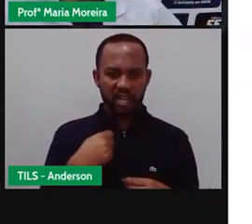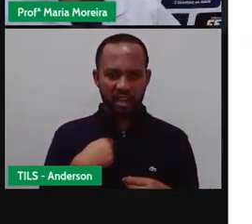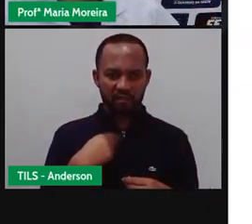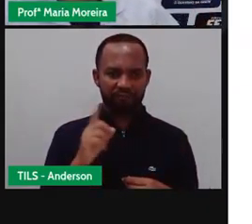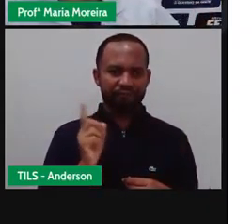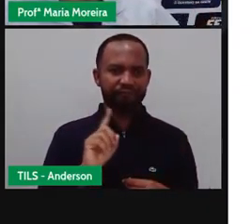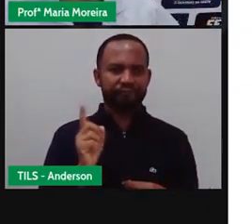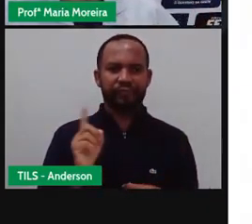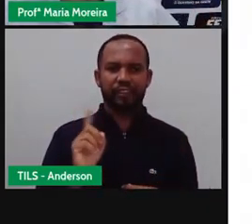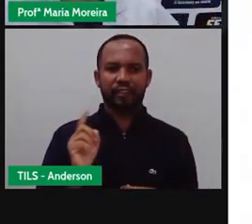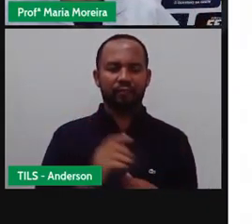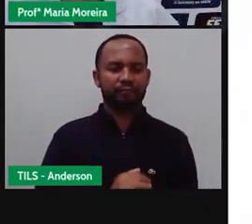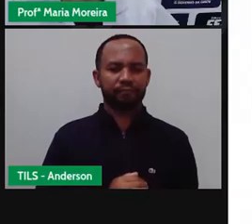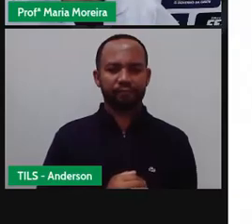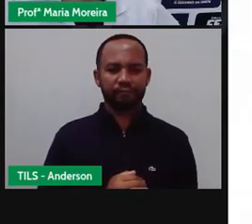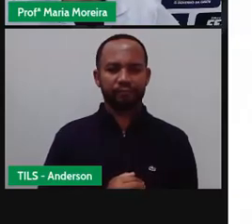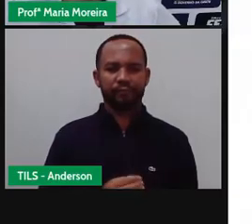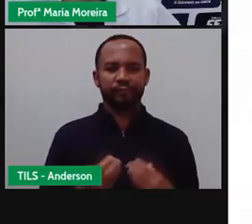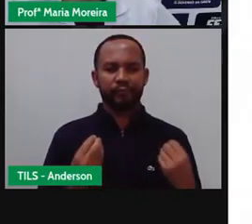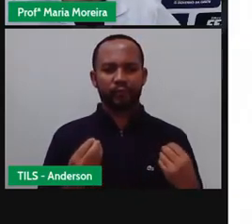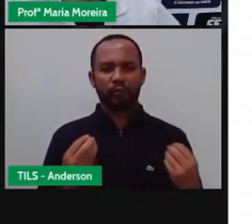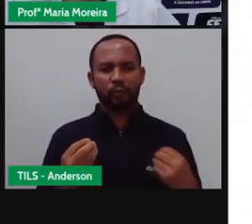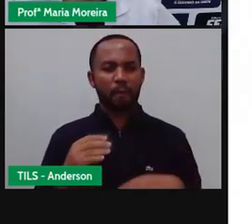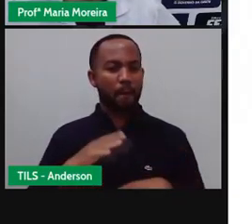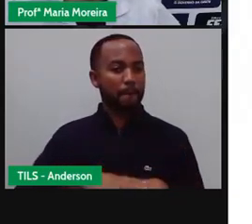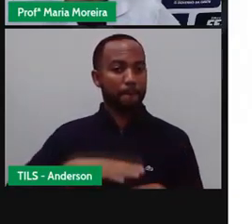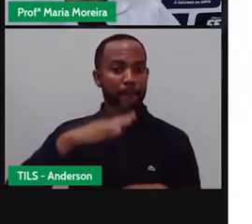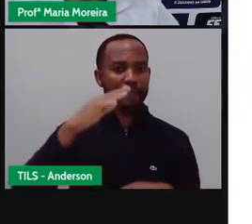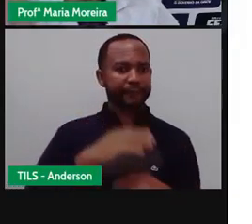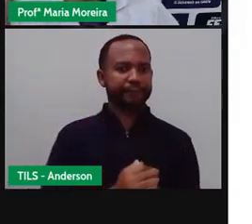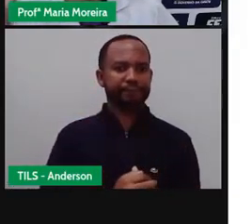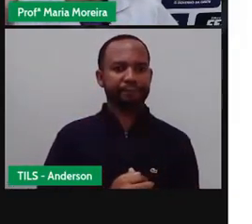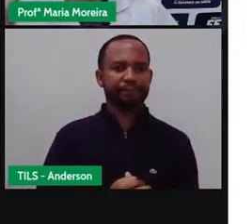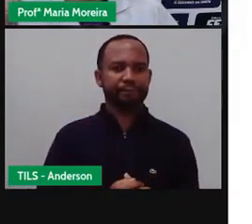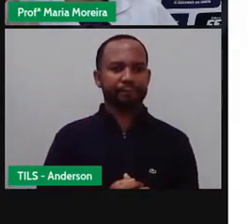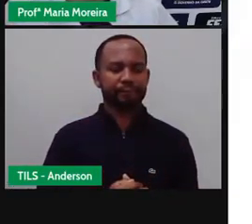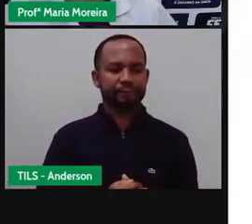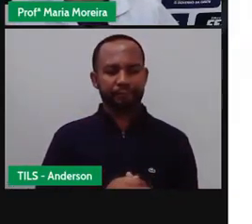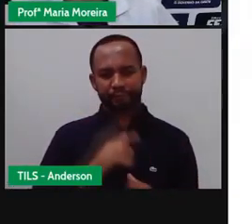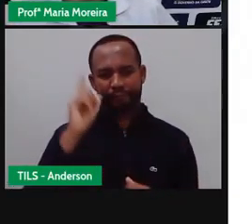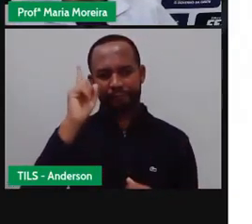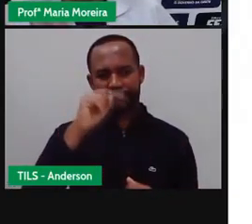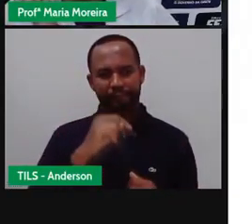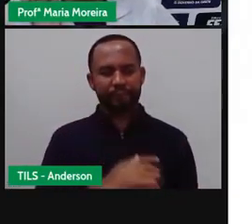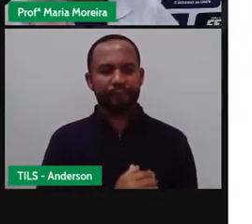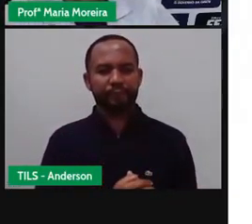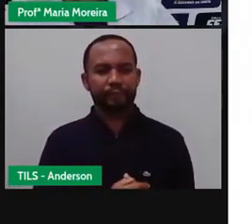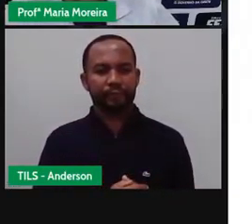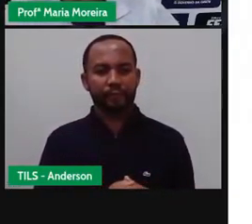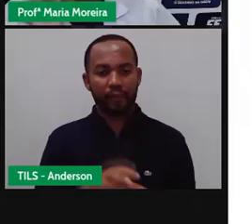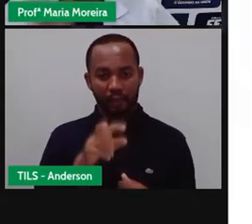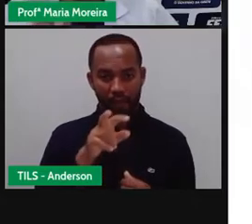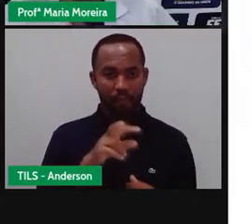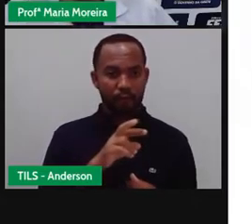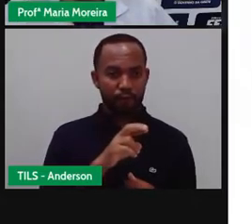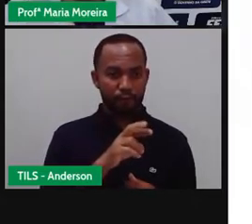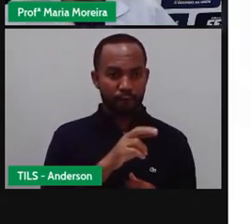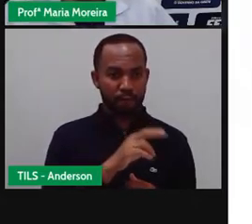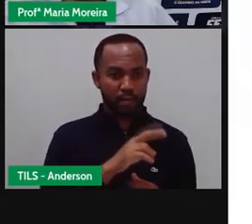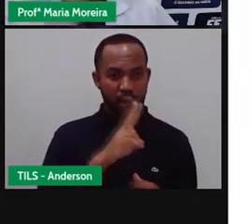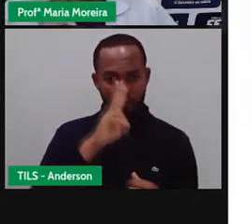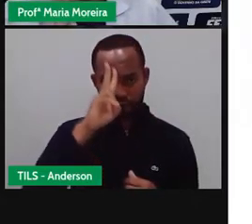Eu acho que eu não consigo levantar nem 100 quilos, quem dirá, 100 vezes o meu peso, né? Complicadíssimo. Pois é, a formiga, ela é tão